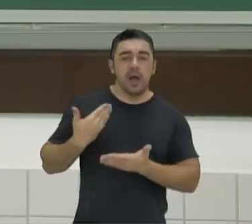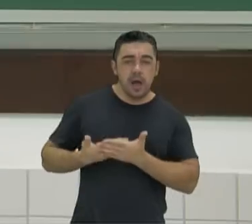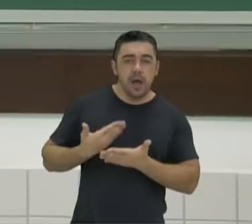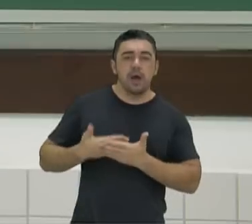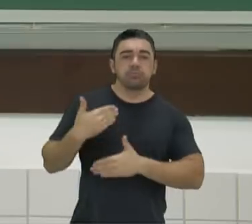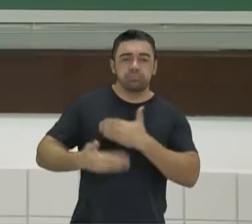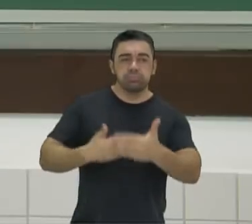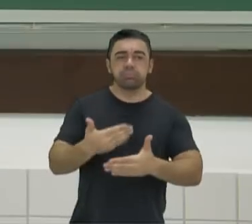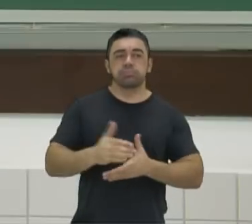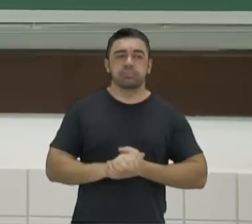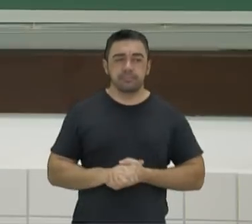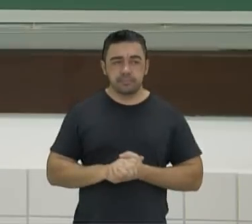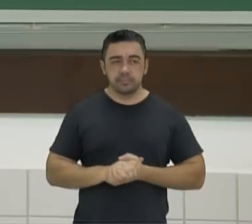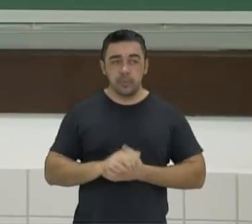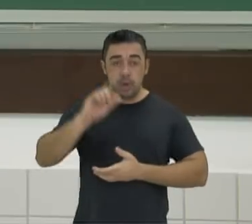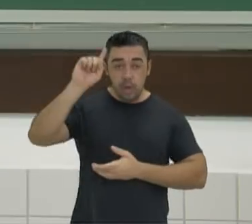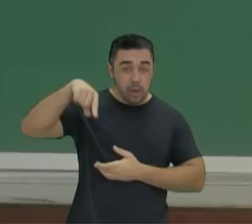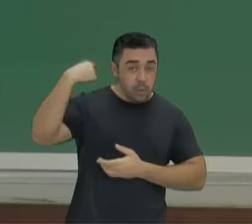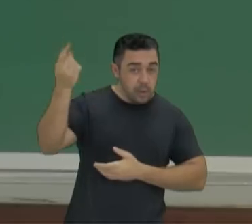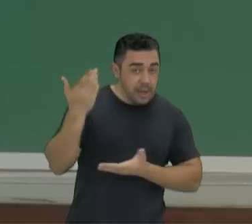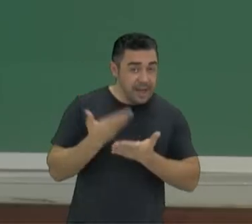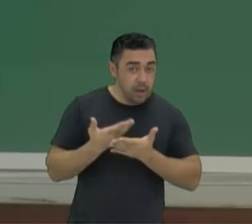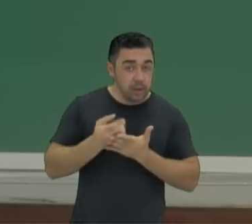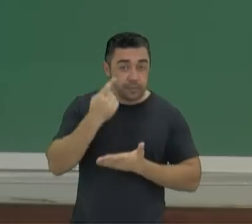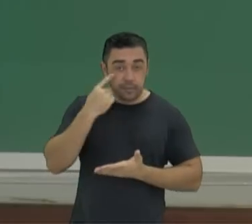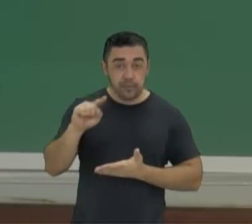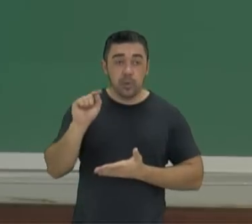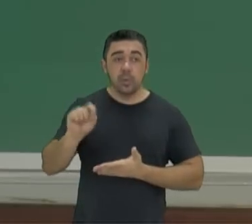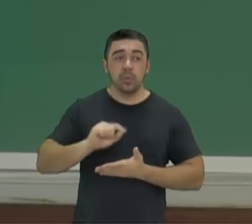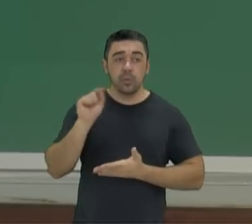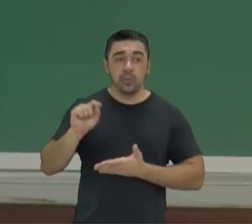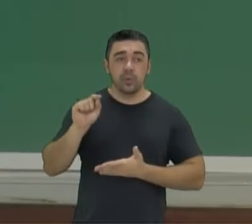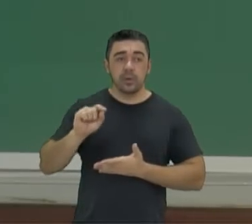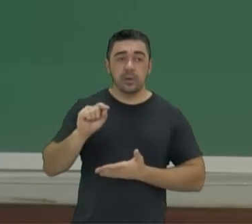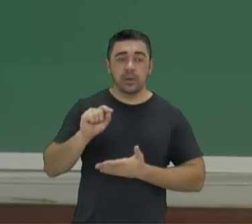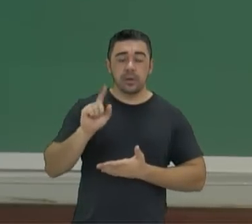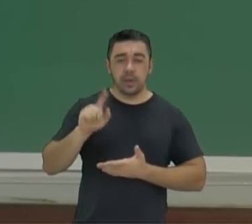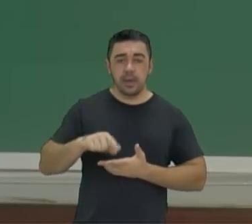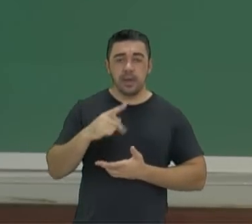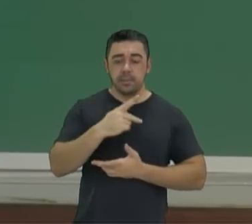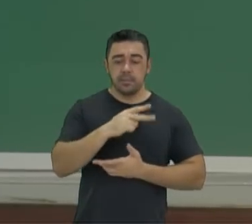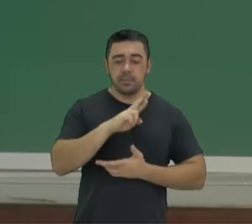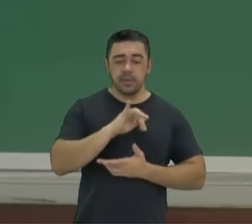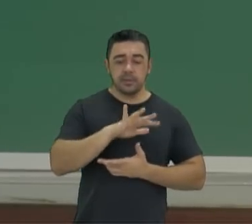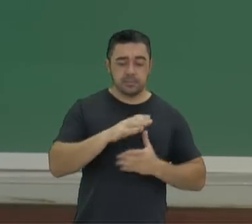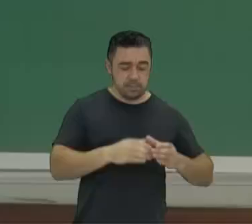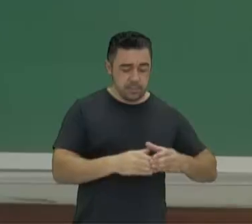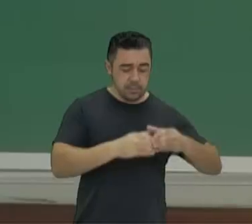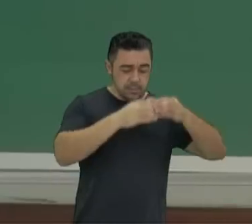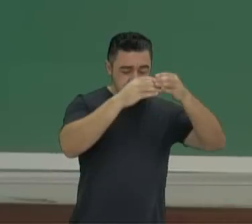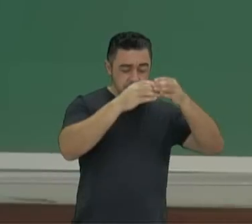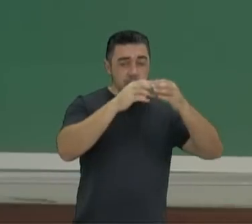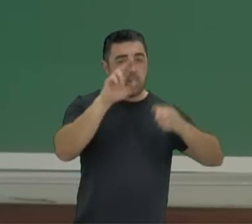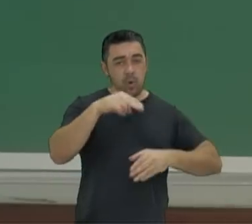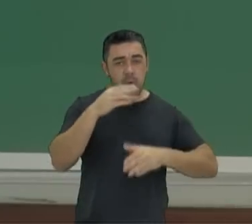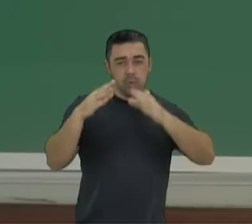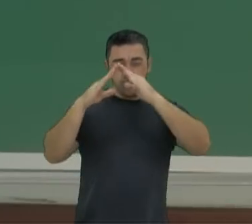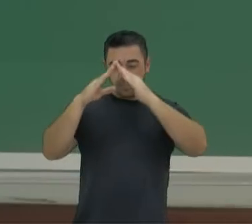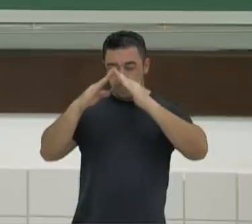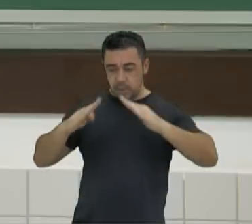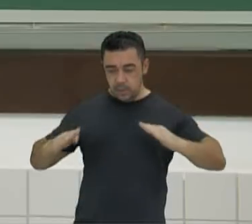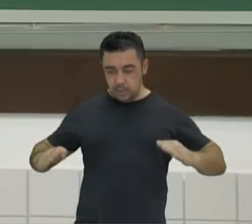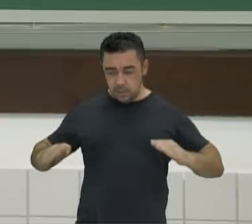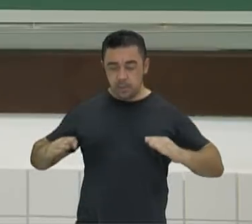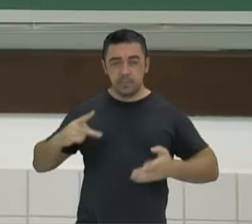cálculo de área de polígonos. Na próxima aula, a gente vai falar sobre prismas e pirâmides, uma parte dela,